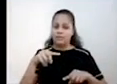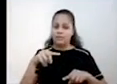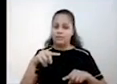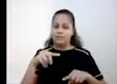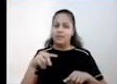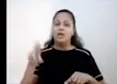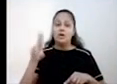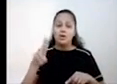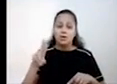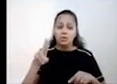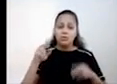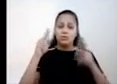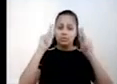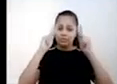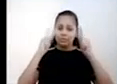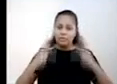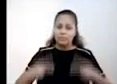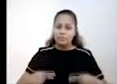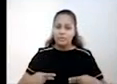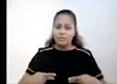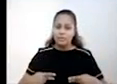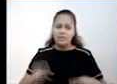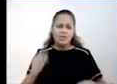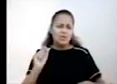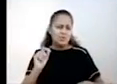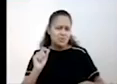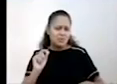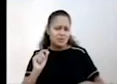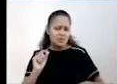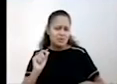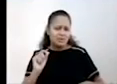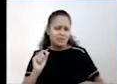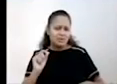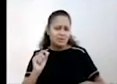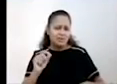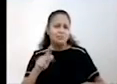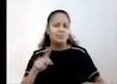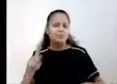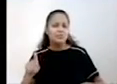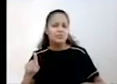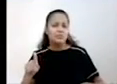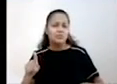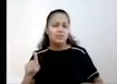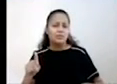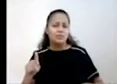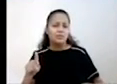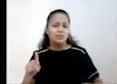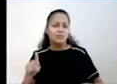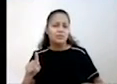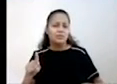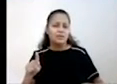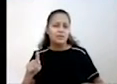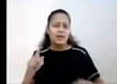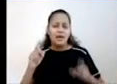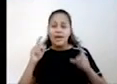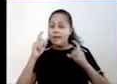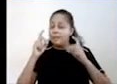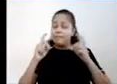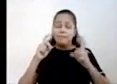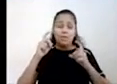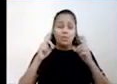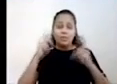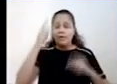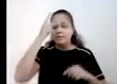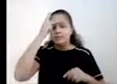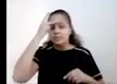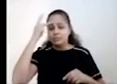abordagem humanitária de seus projetos. E o que é uma abordagem humanitária, professor? Bem, é preocupar-se com